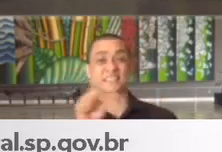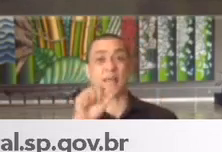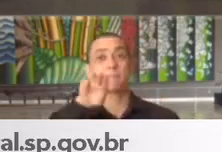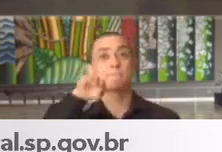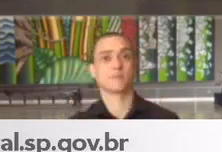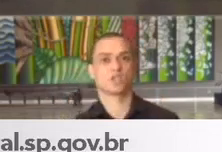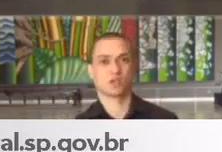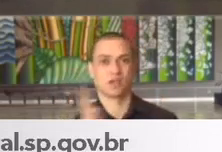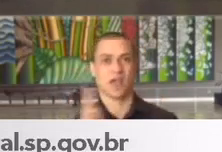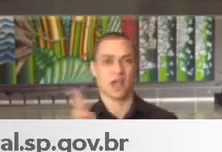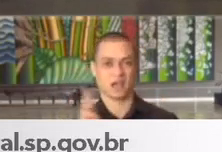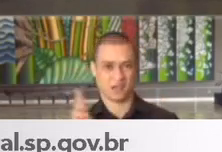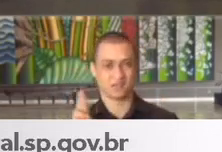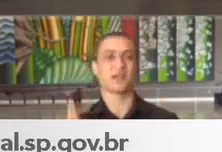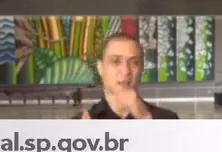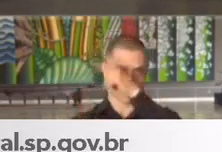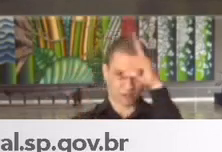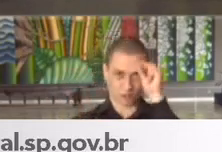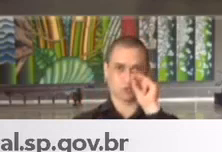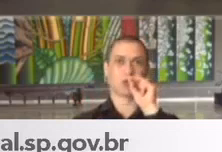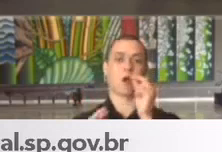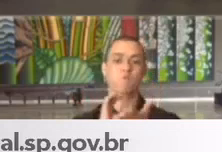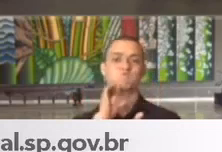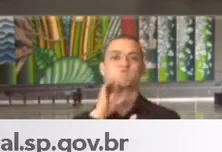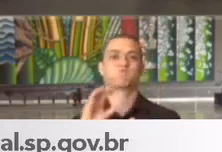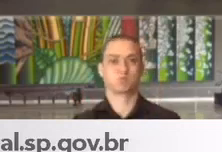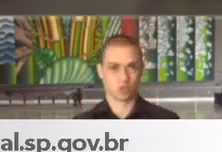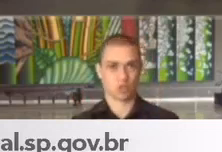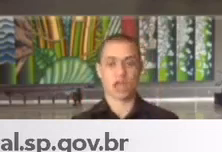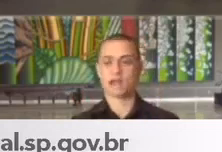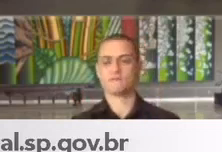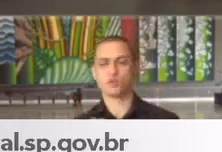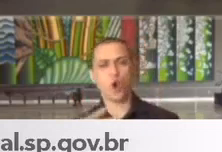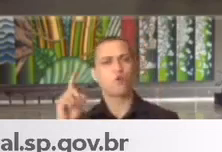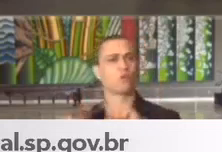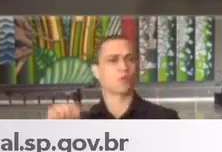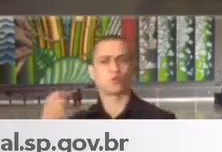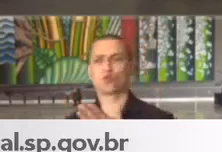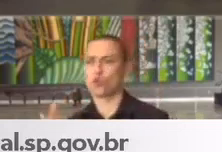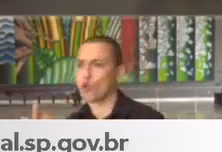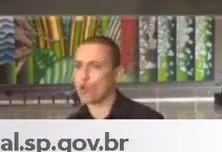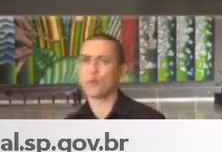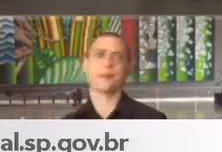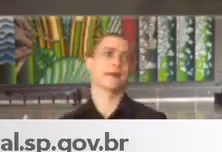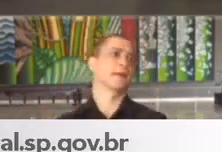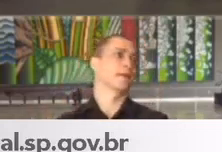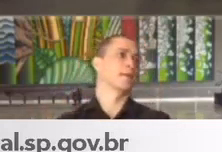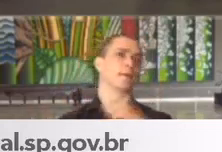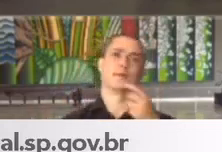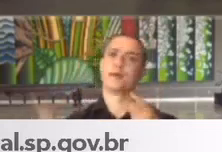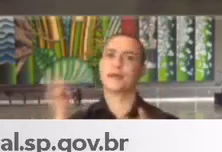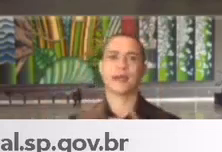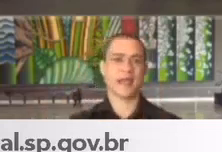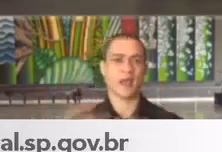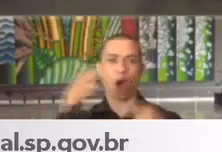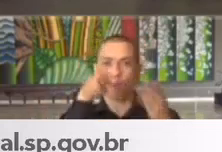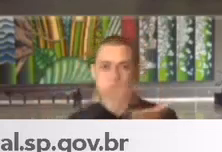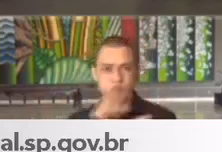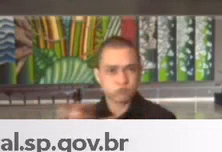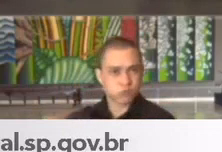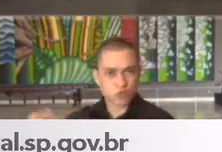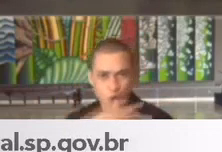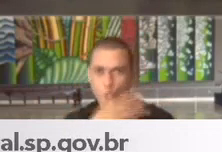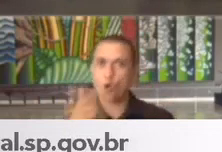R$1,1 bilhão que a Prefeitura está fazendo entre novos insumos, novos equipamentos, novos leitos, por conta